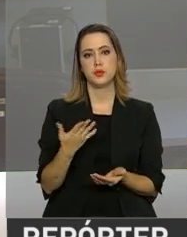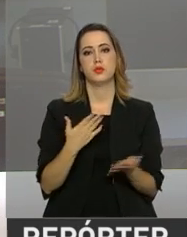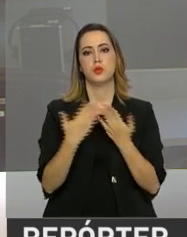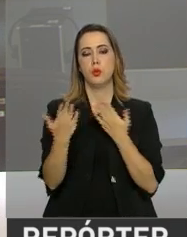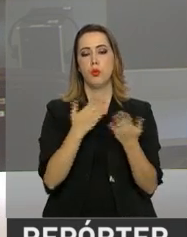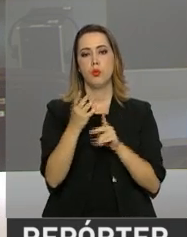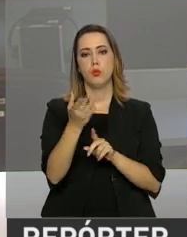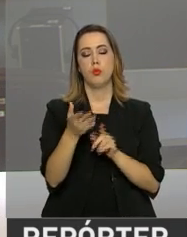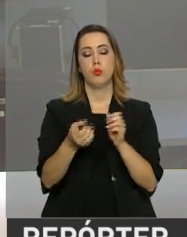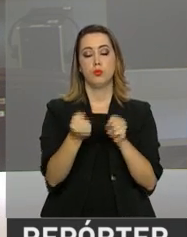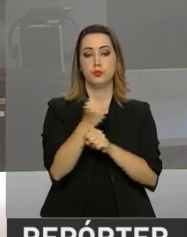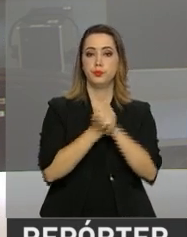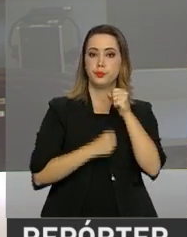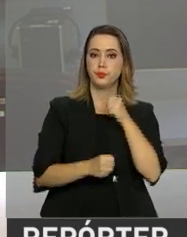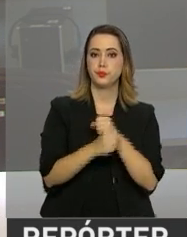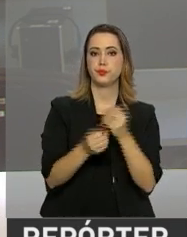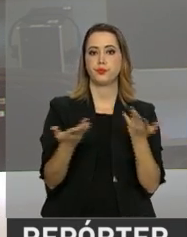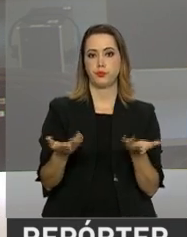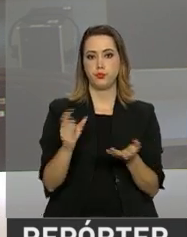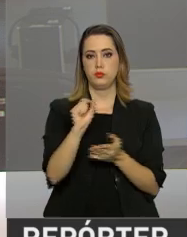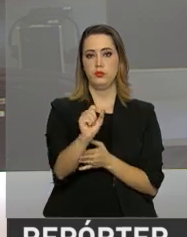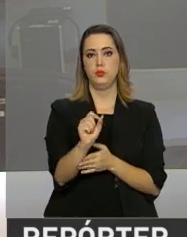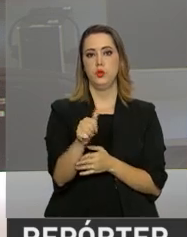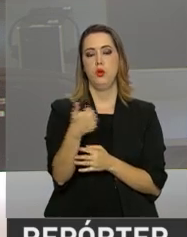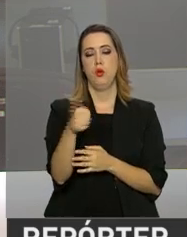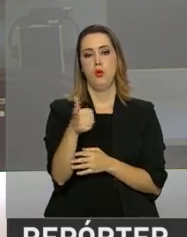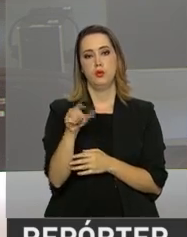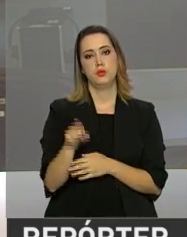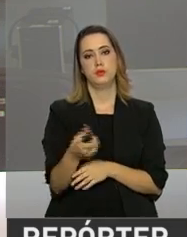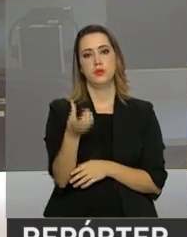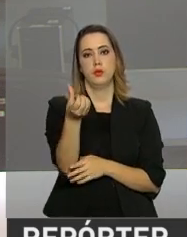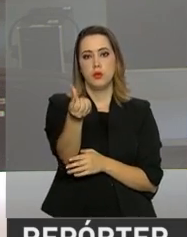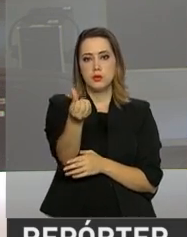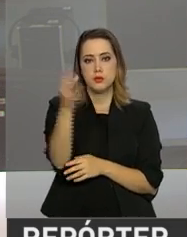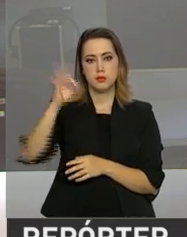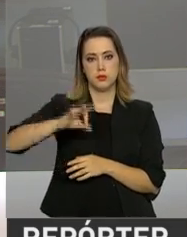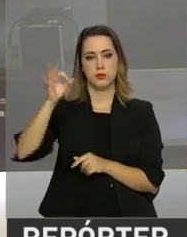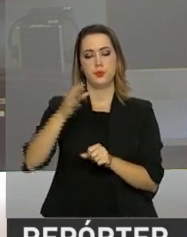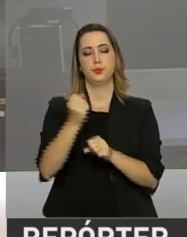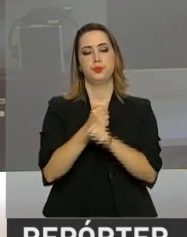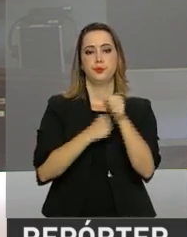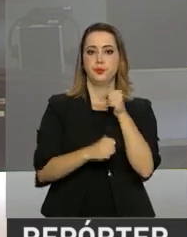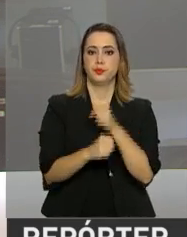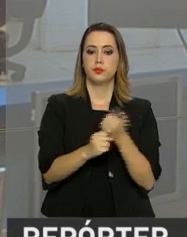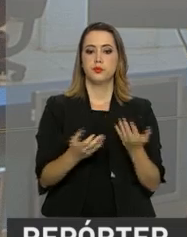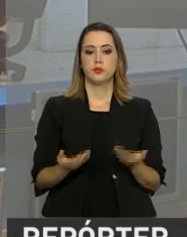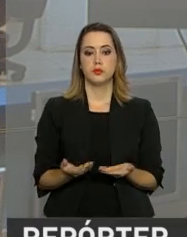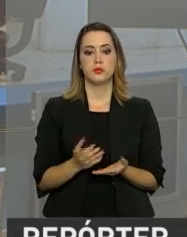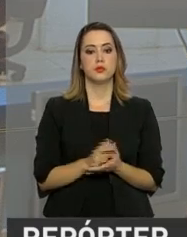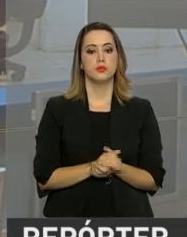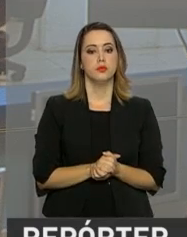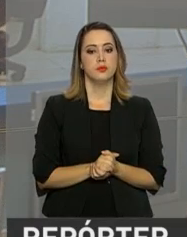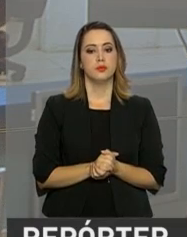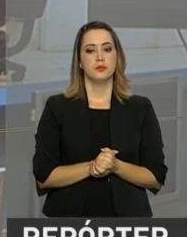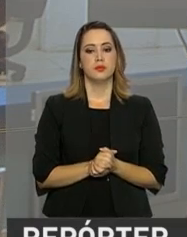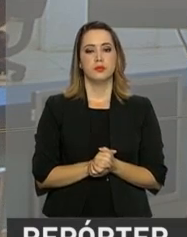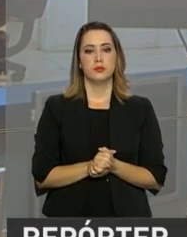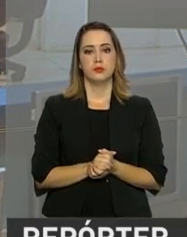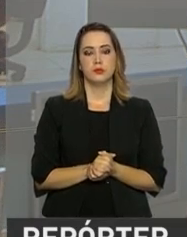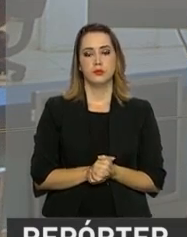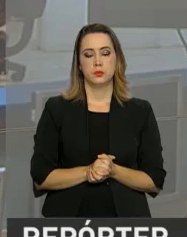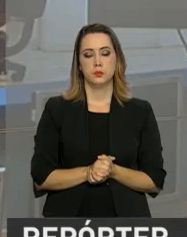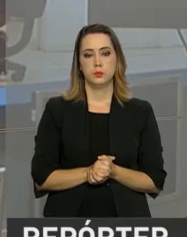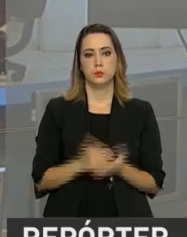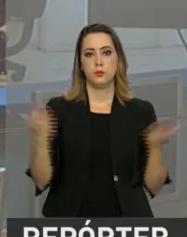2016 o desemprego tinha atingido 11,6 da população brasileira e hoje